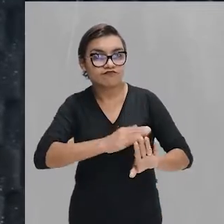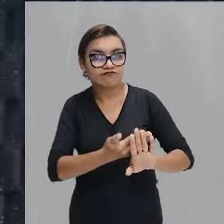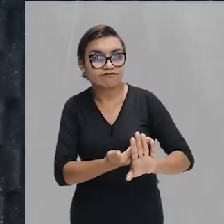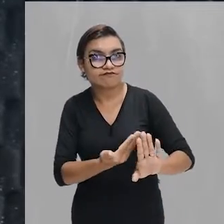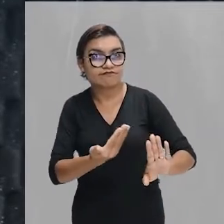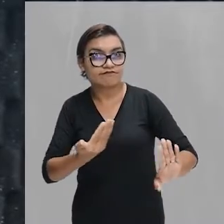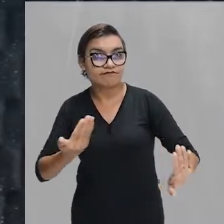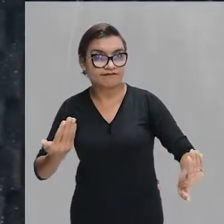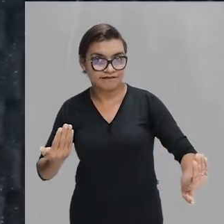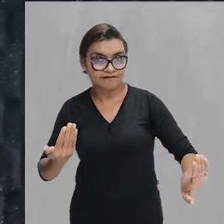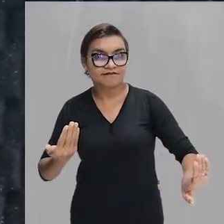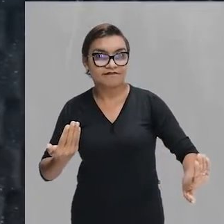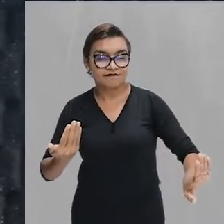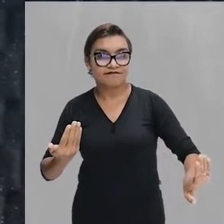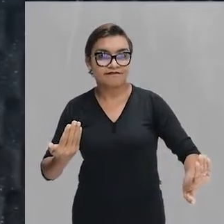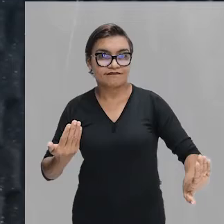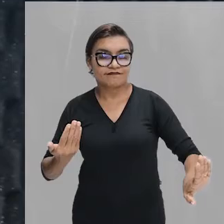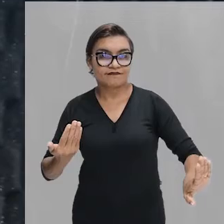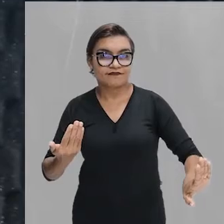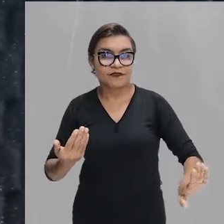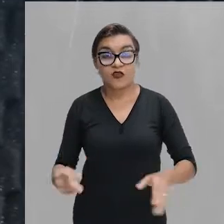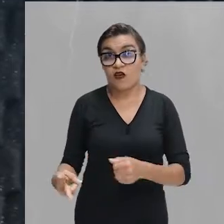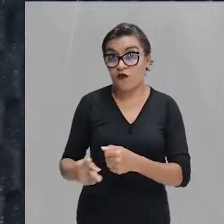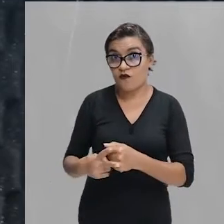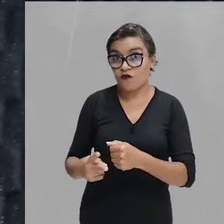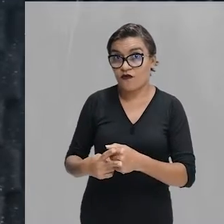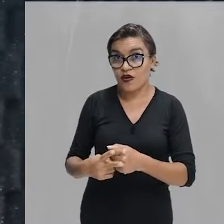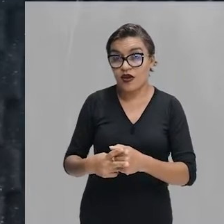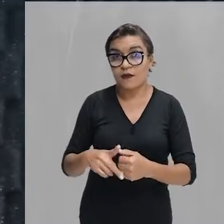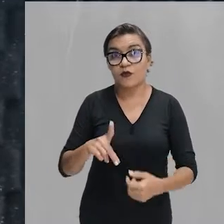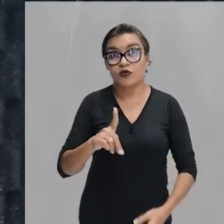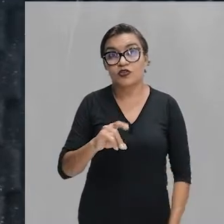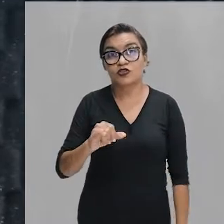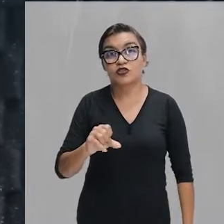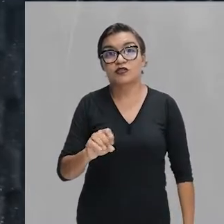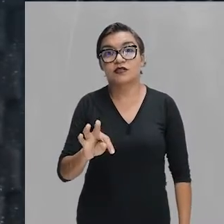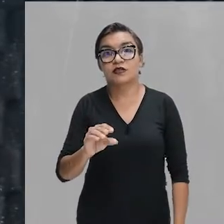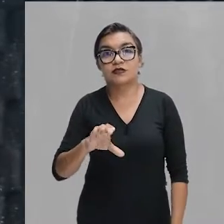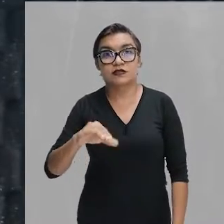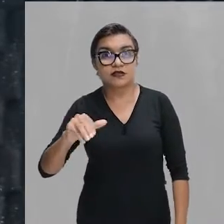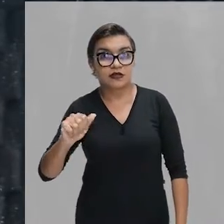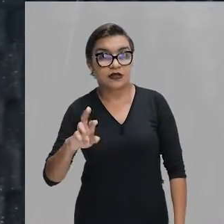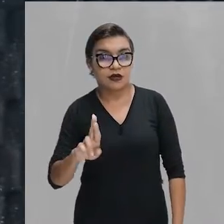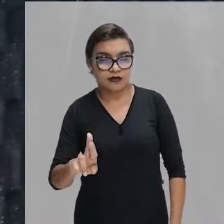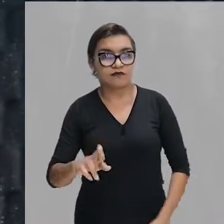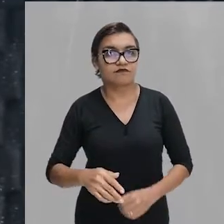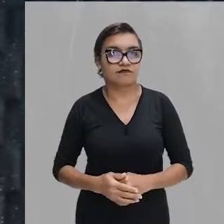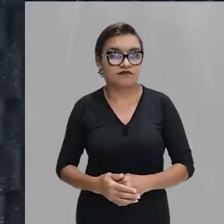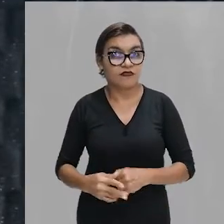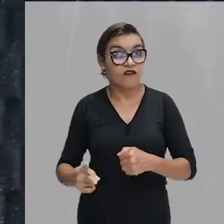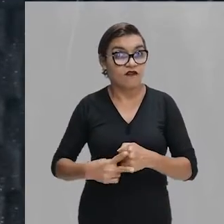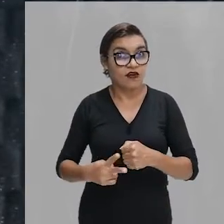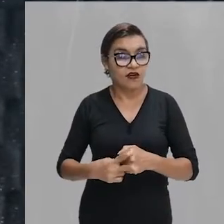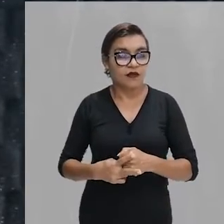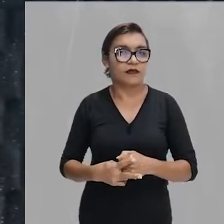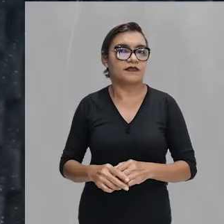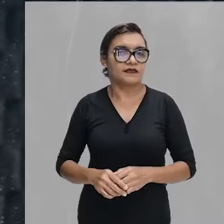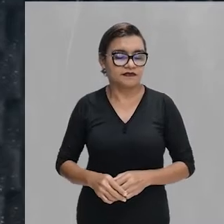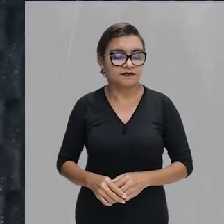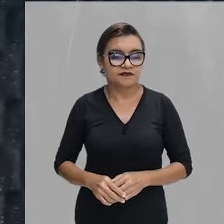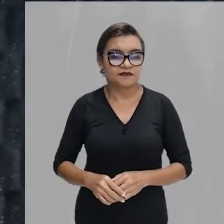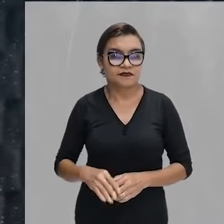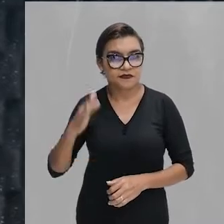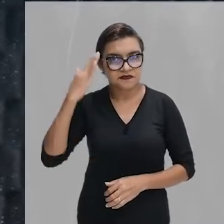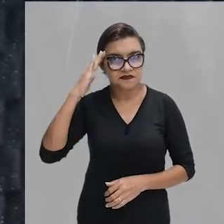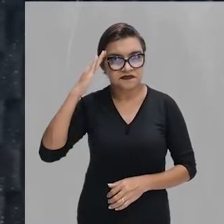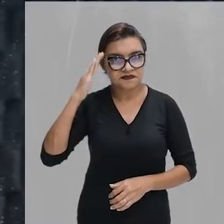alejou para o verbo distanciar, das más influências de sua vida. Compreenderam?